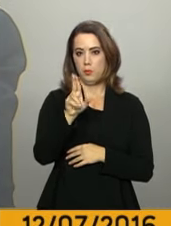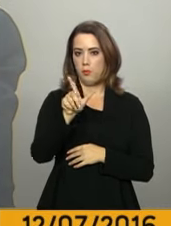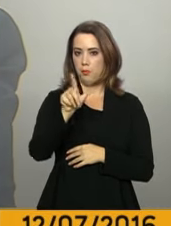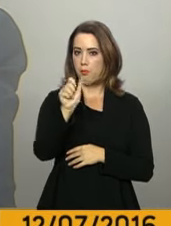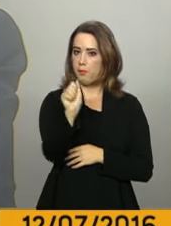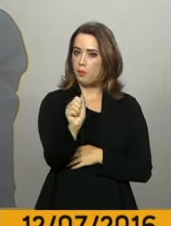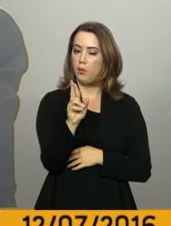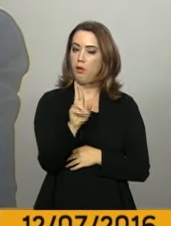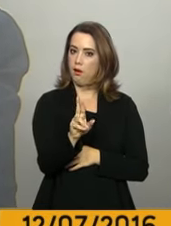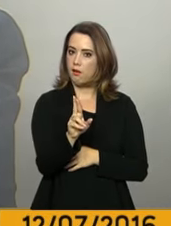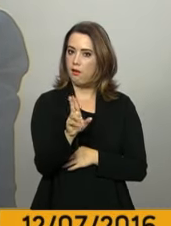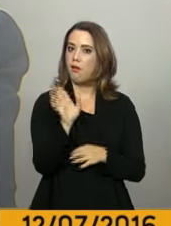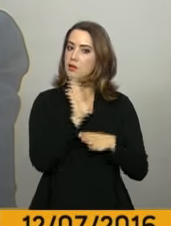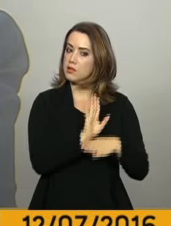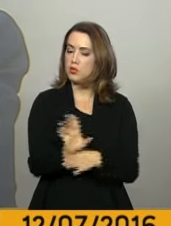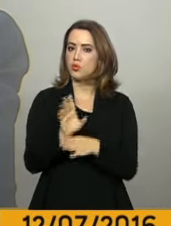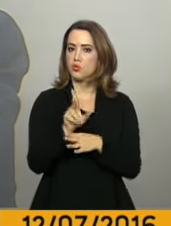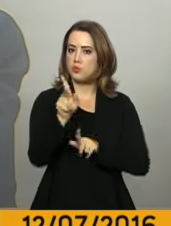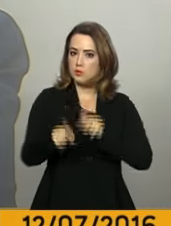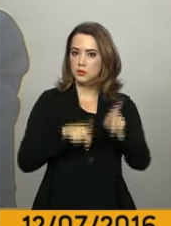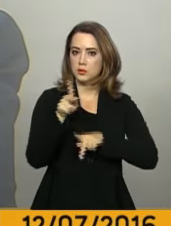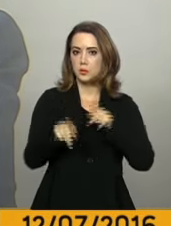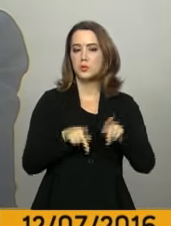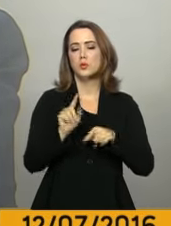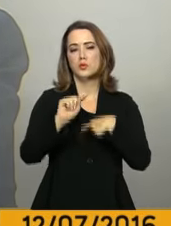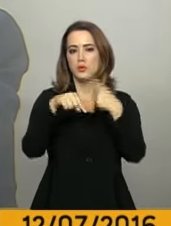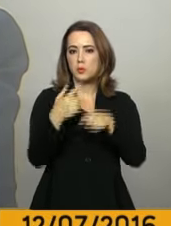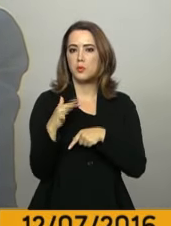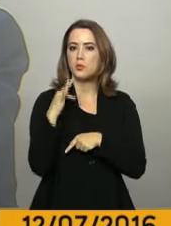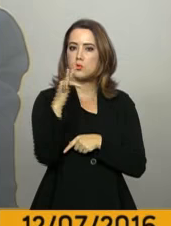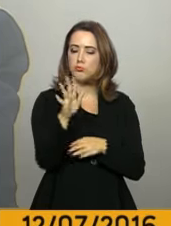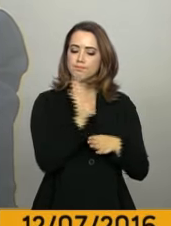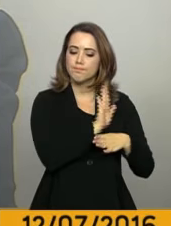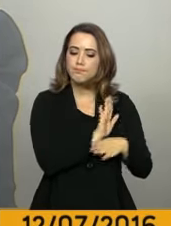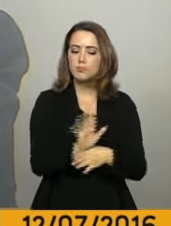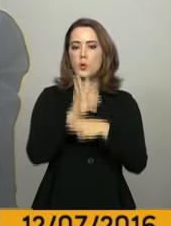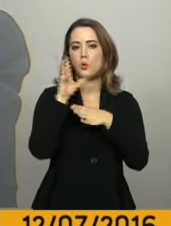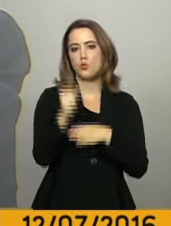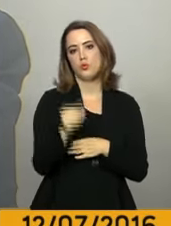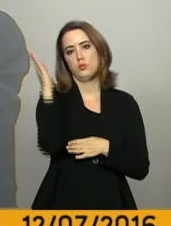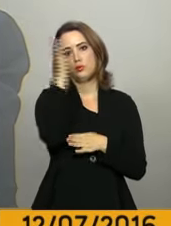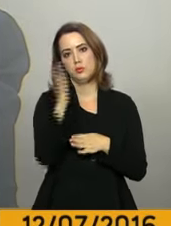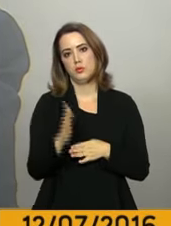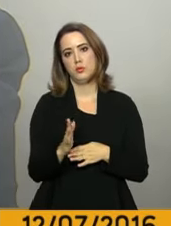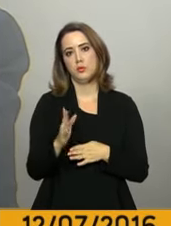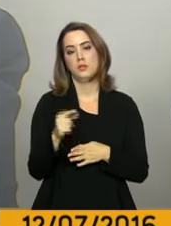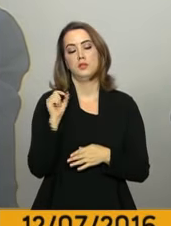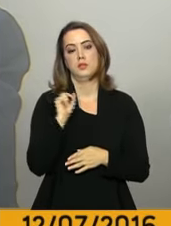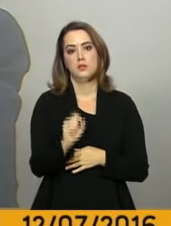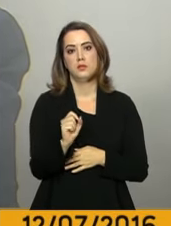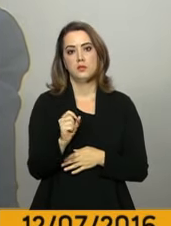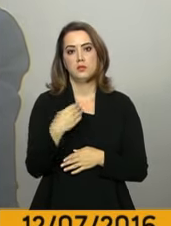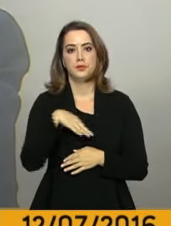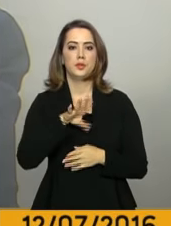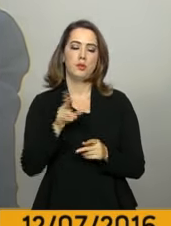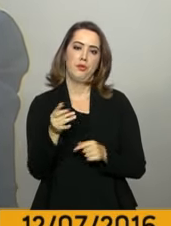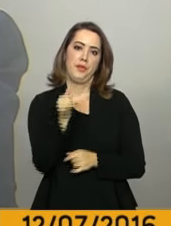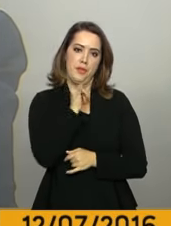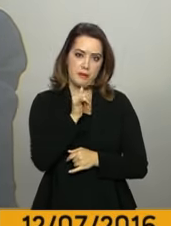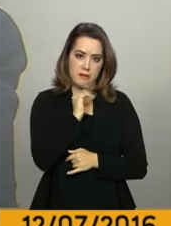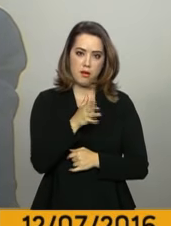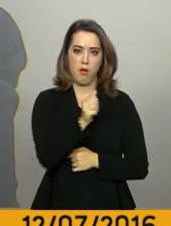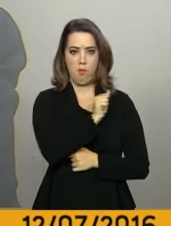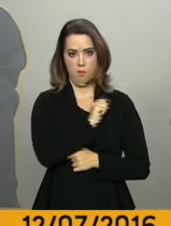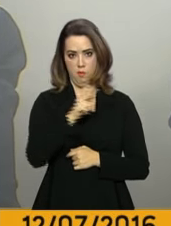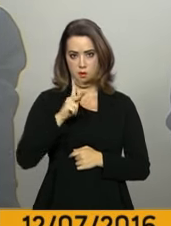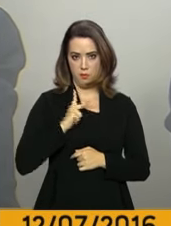num segundo momento ele é favorável a toda a população brasileira então para tocar no tema da Previdência Social por exemplo